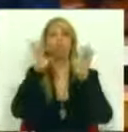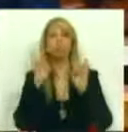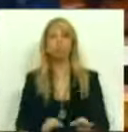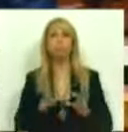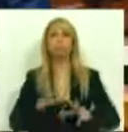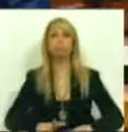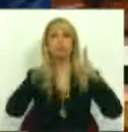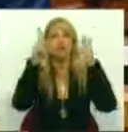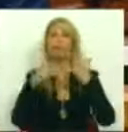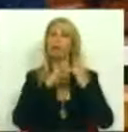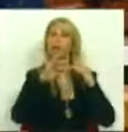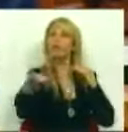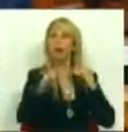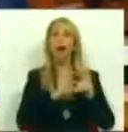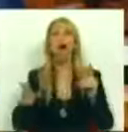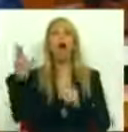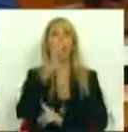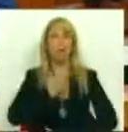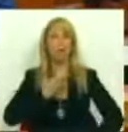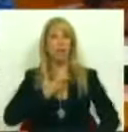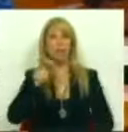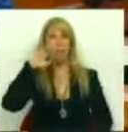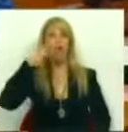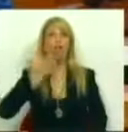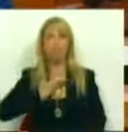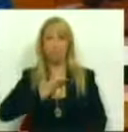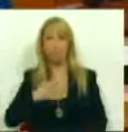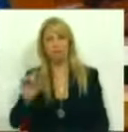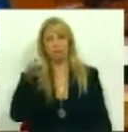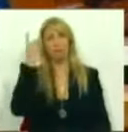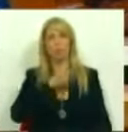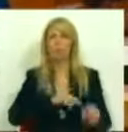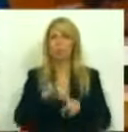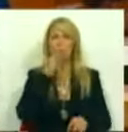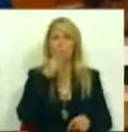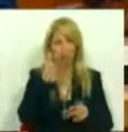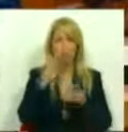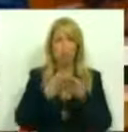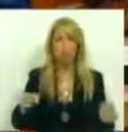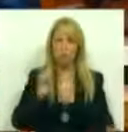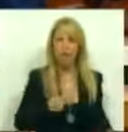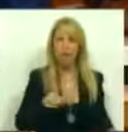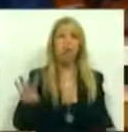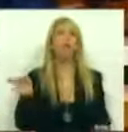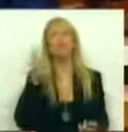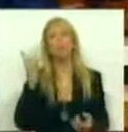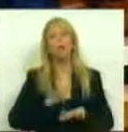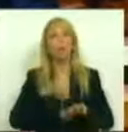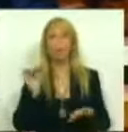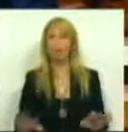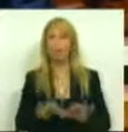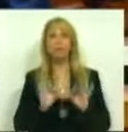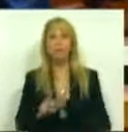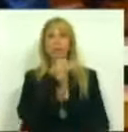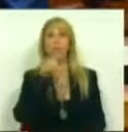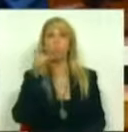sustentado. Aumentar a dívida e o déficit não são, senhores deputados, a solução. Foi por isso que, tal como prometemos